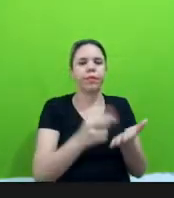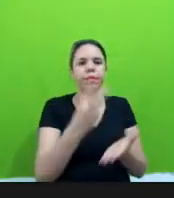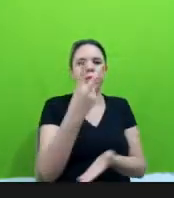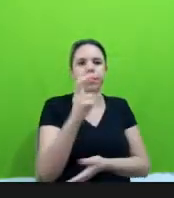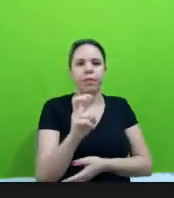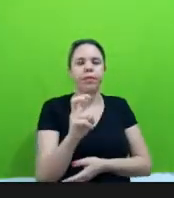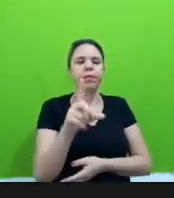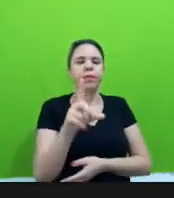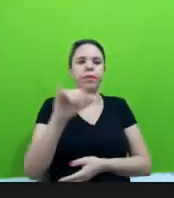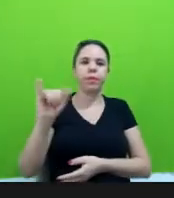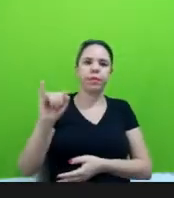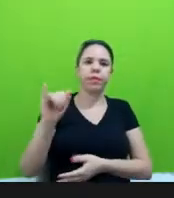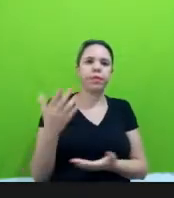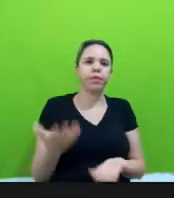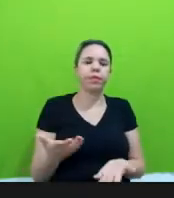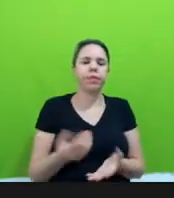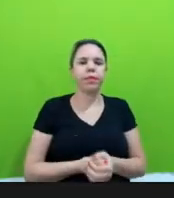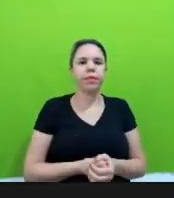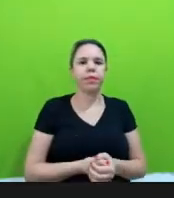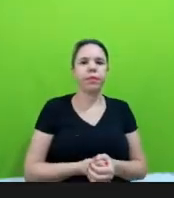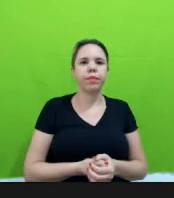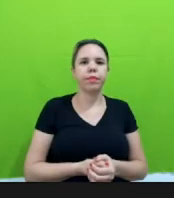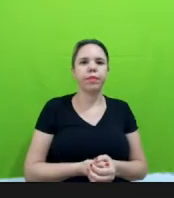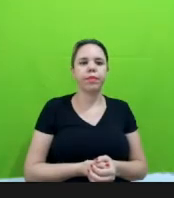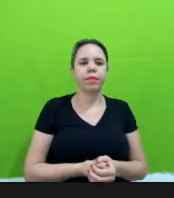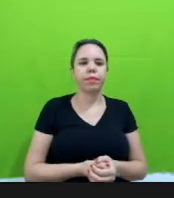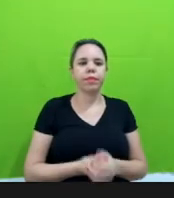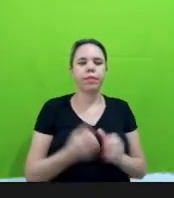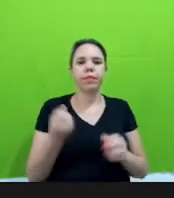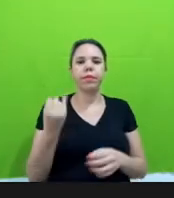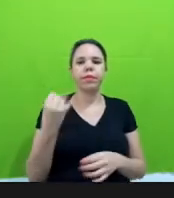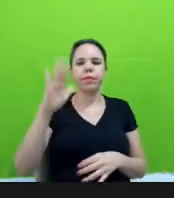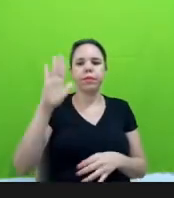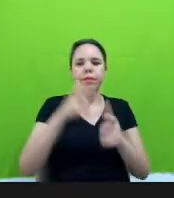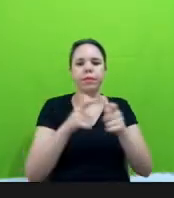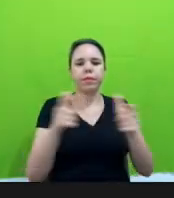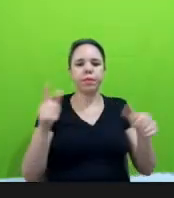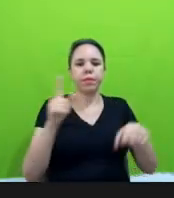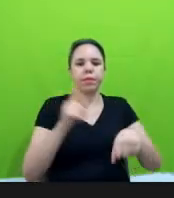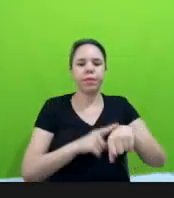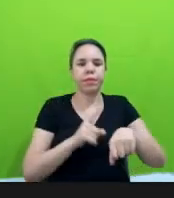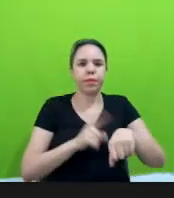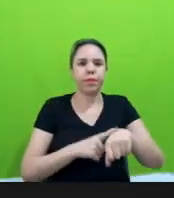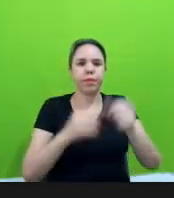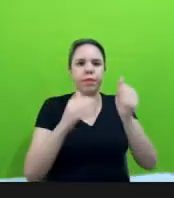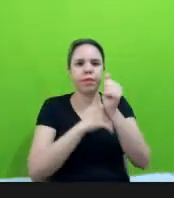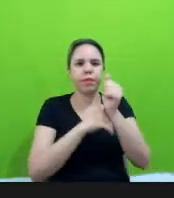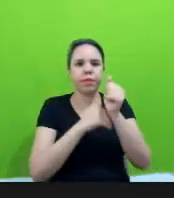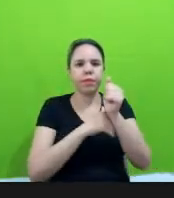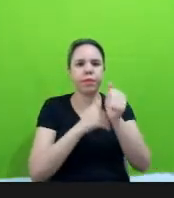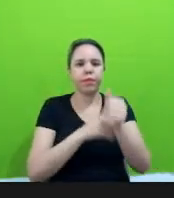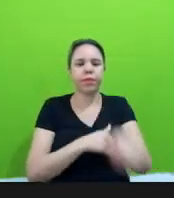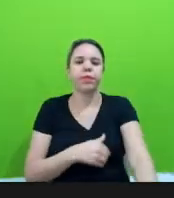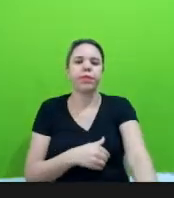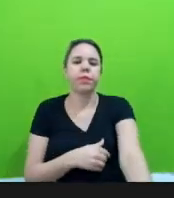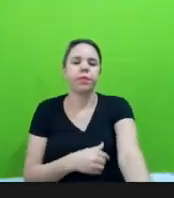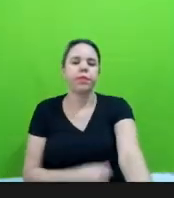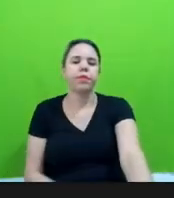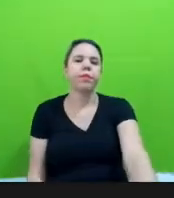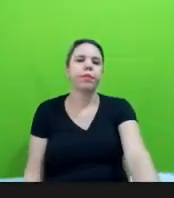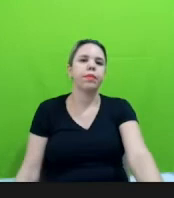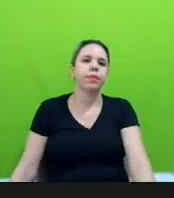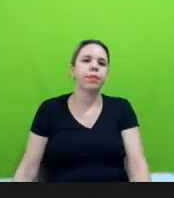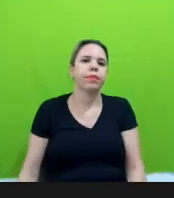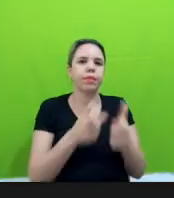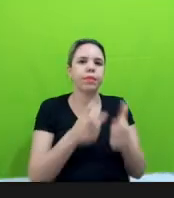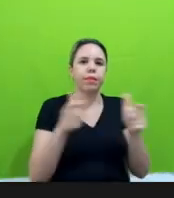lei, né, é que quanto maior o prazo de sigilo e quanto maior o nível de sigilo,